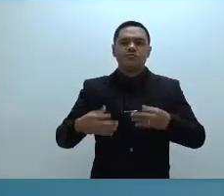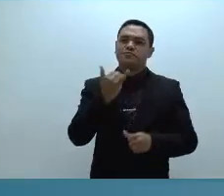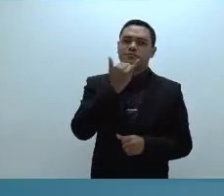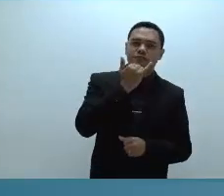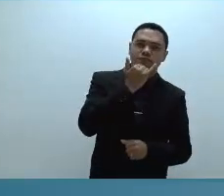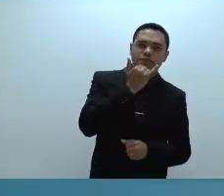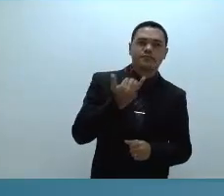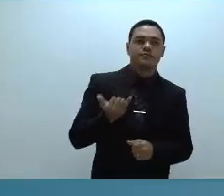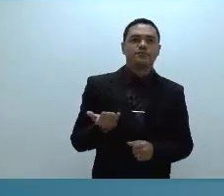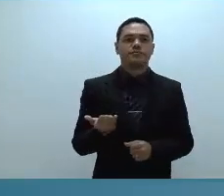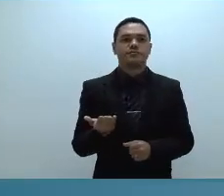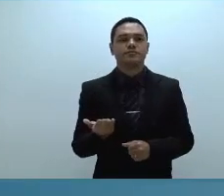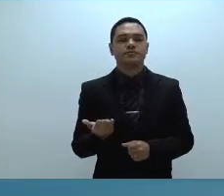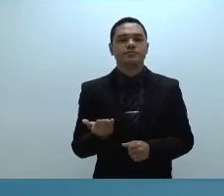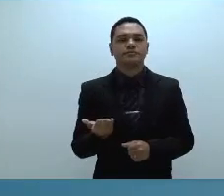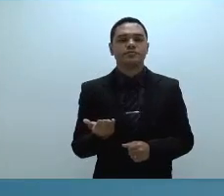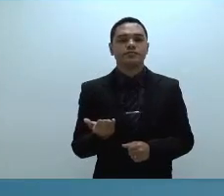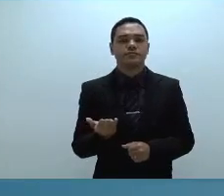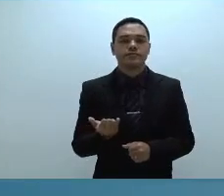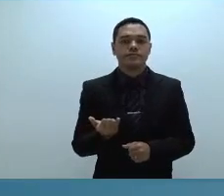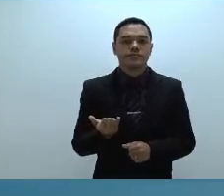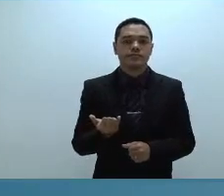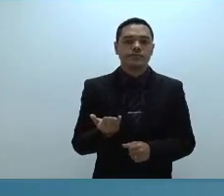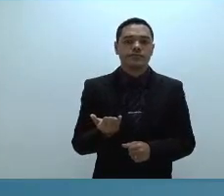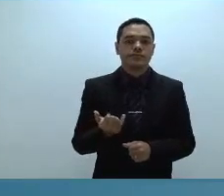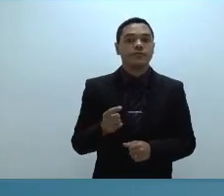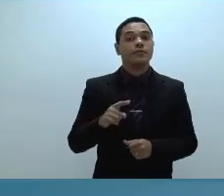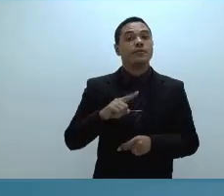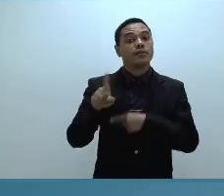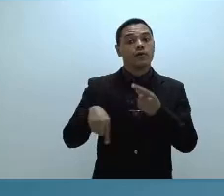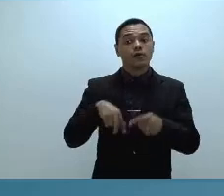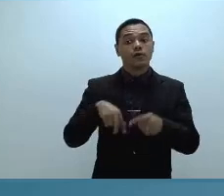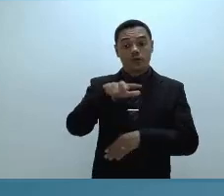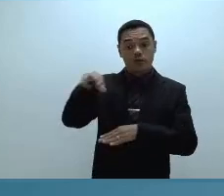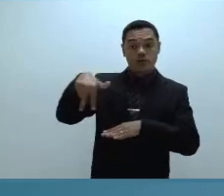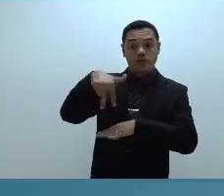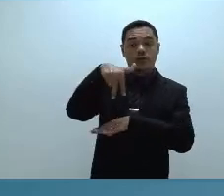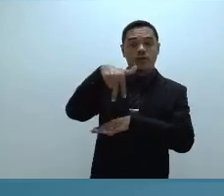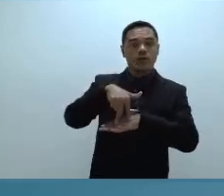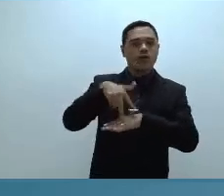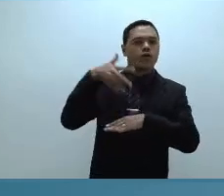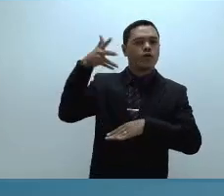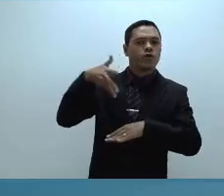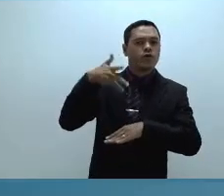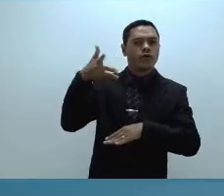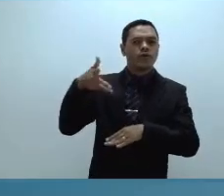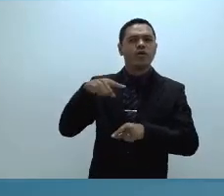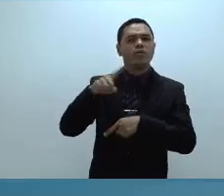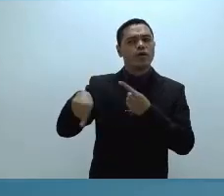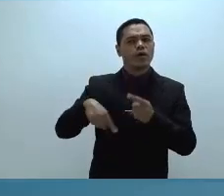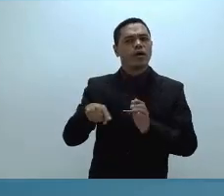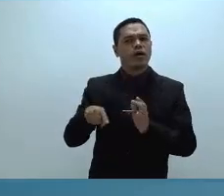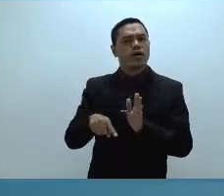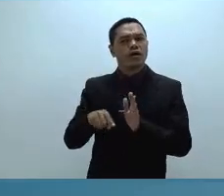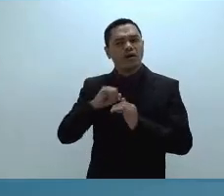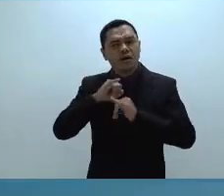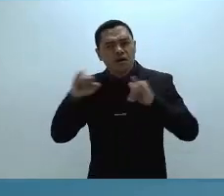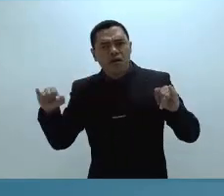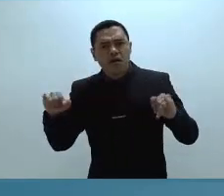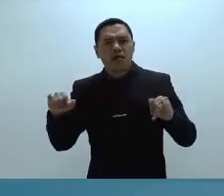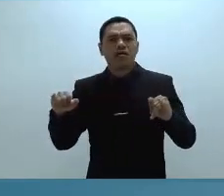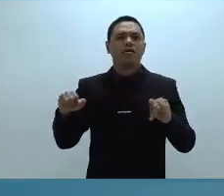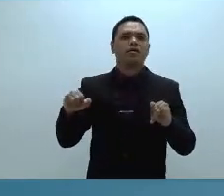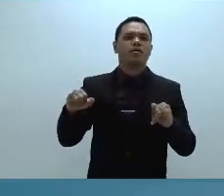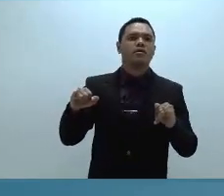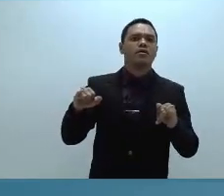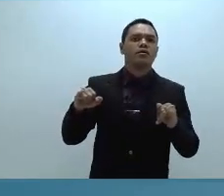de retratação, ele foi alertado por mim aqui na tribuna que ele não poderia mais fazer, aplicar esse juízo de retratação,